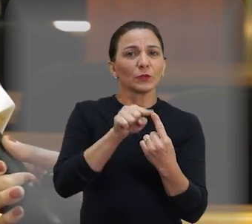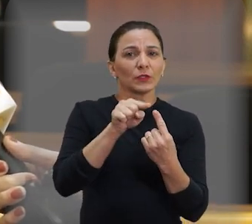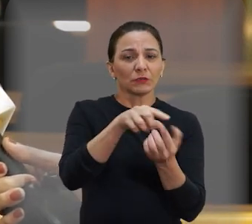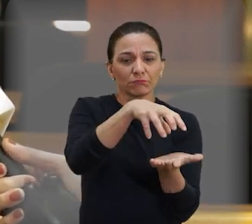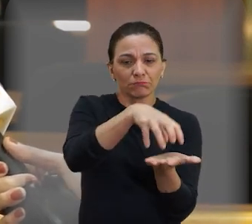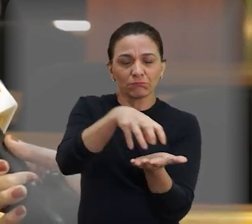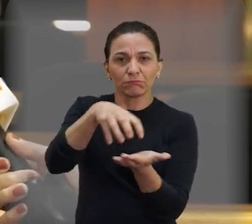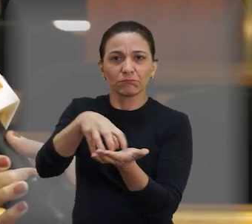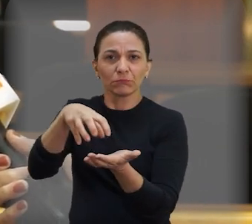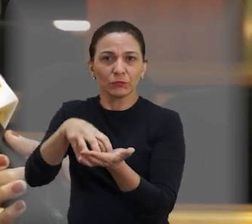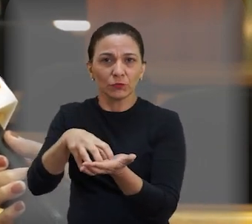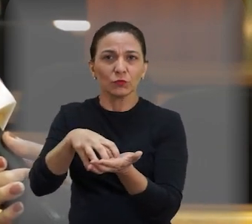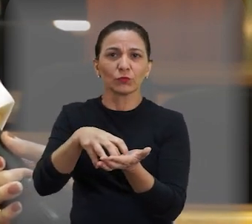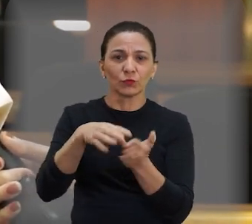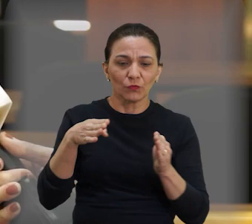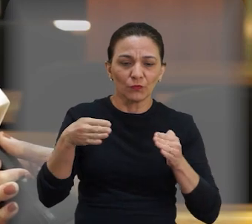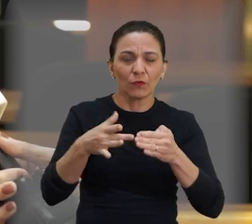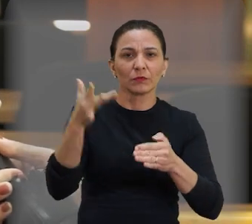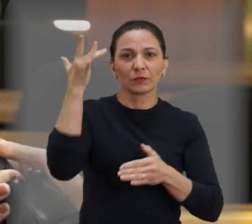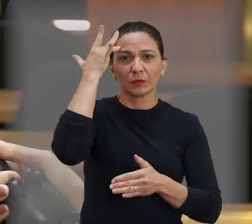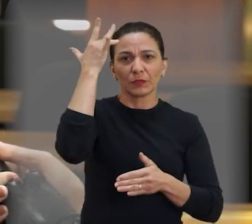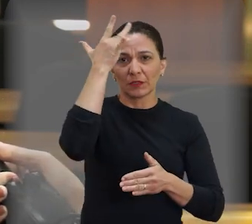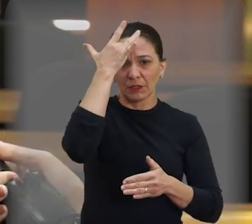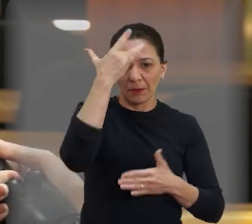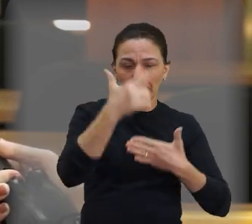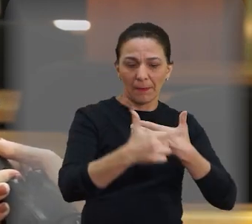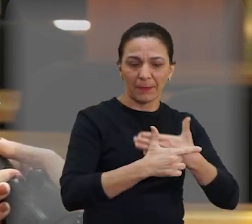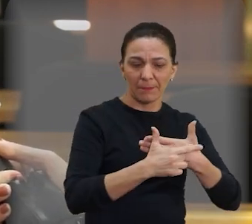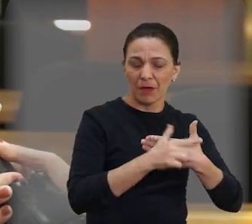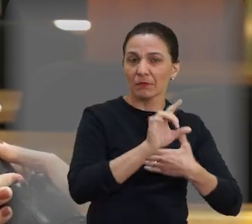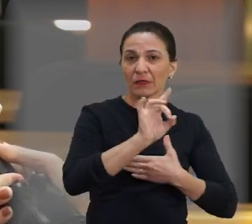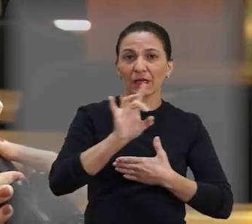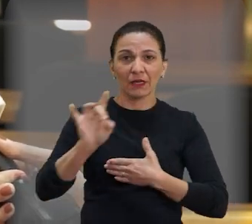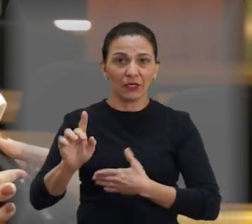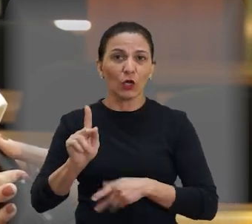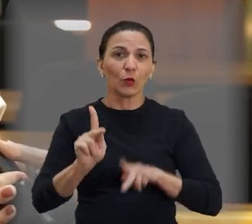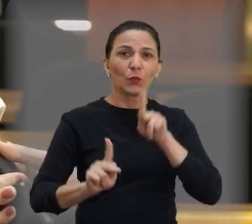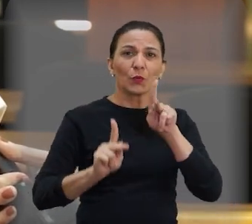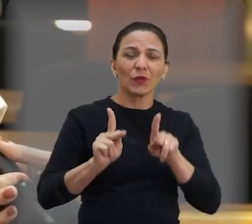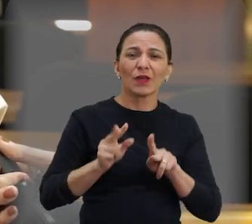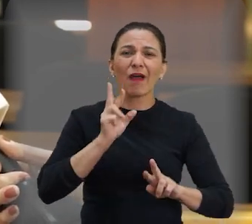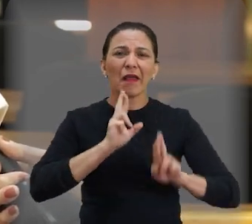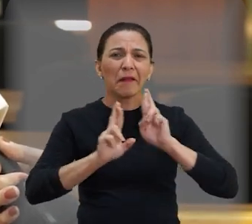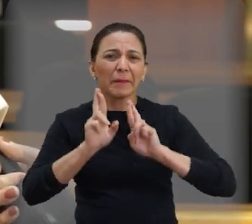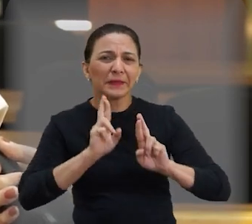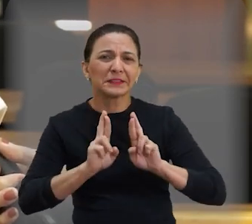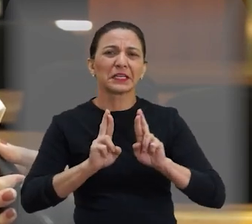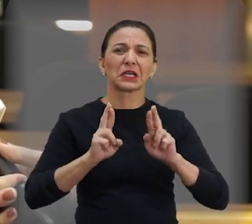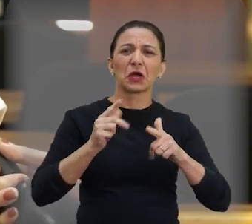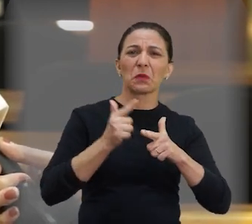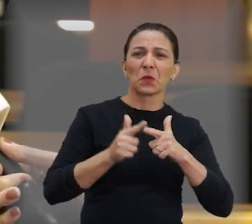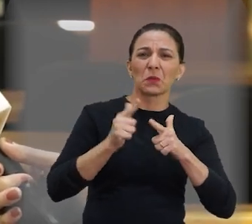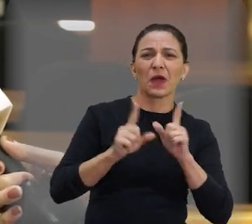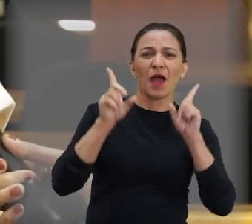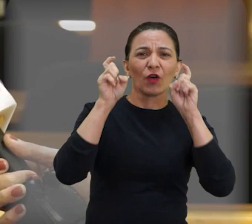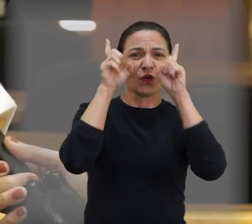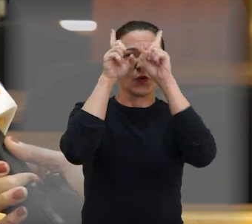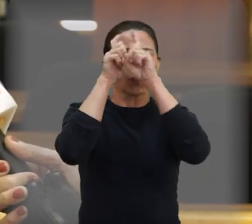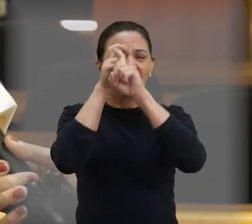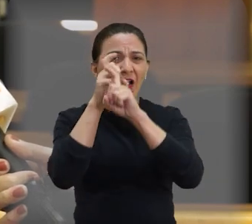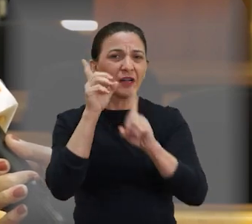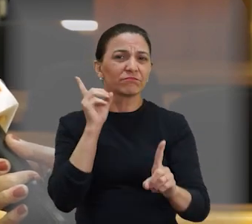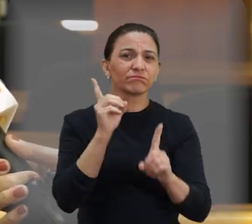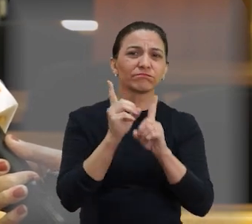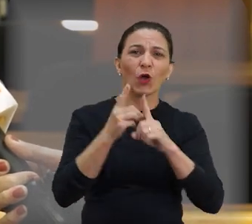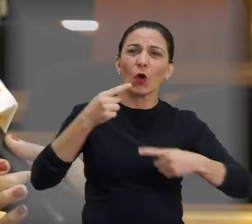saúde mental da prefeitura para que eles expliquem Qual a função de cada um E que a população traga suas reclamações e problemas e